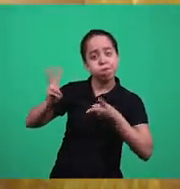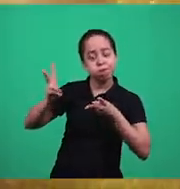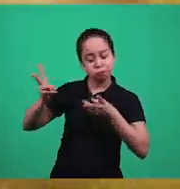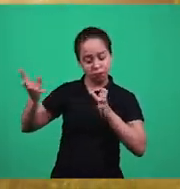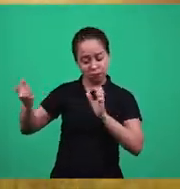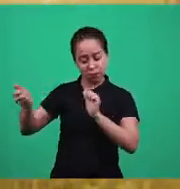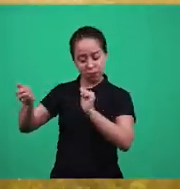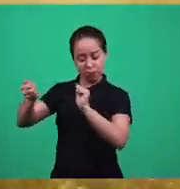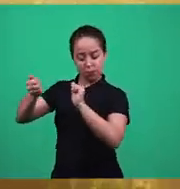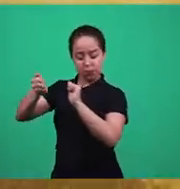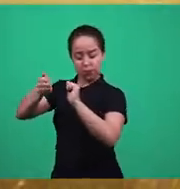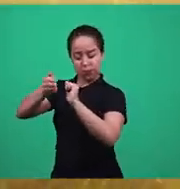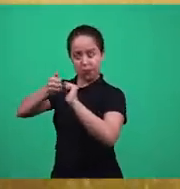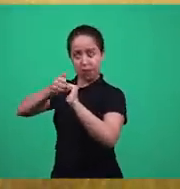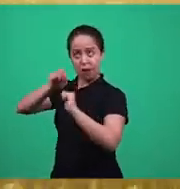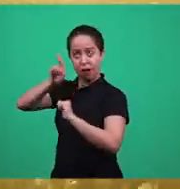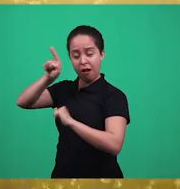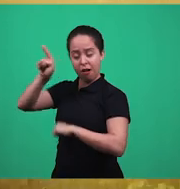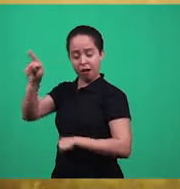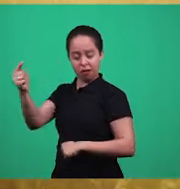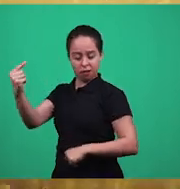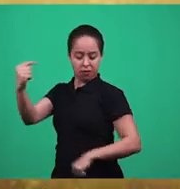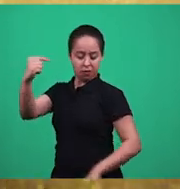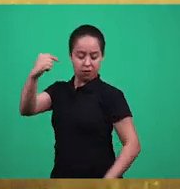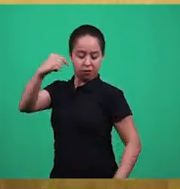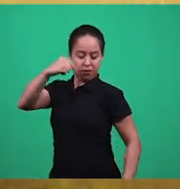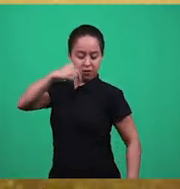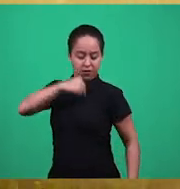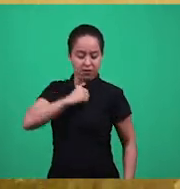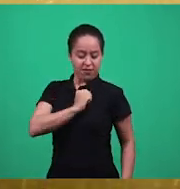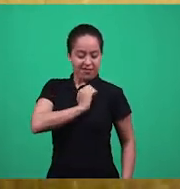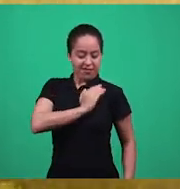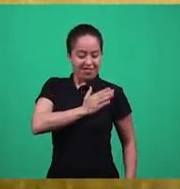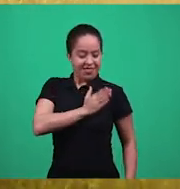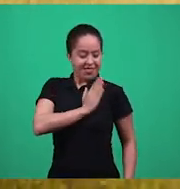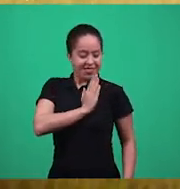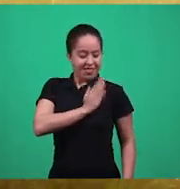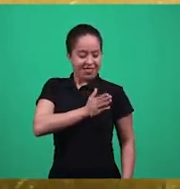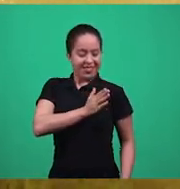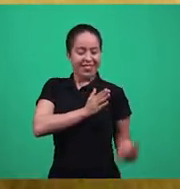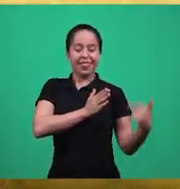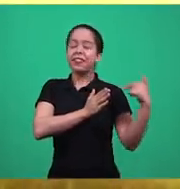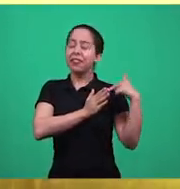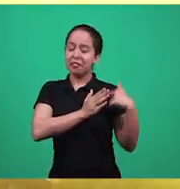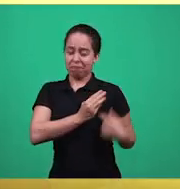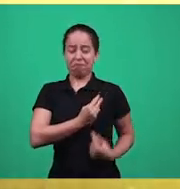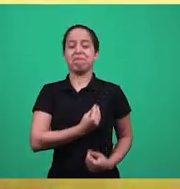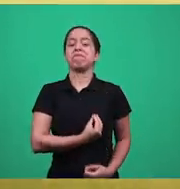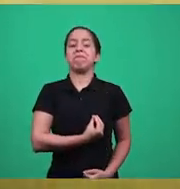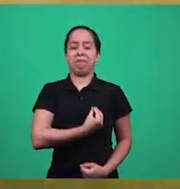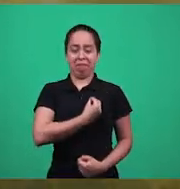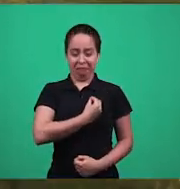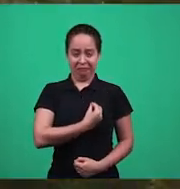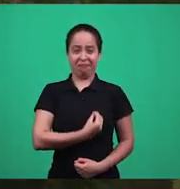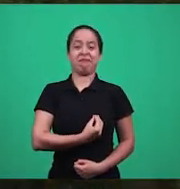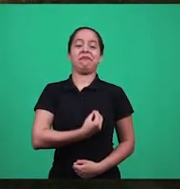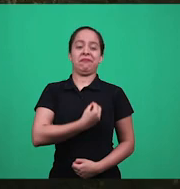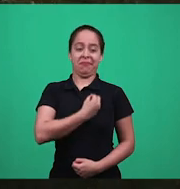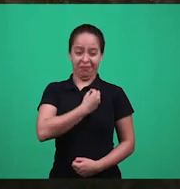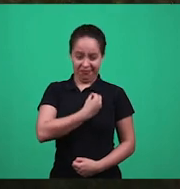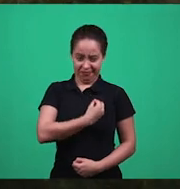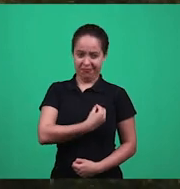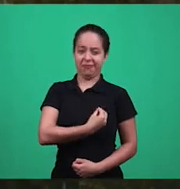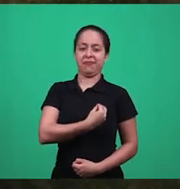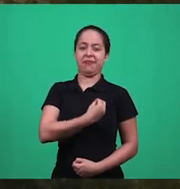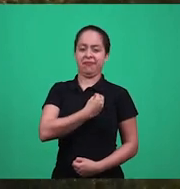vivo está hoje em meu viver.